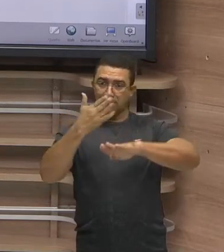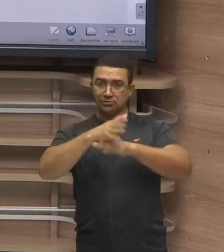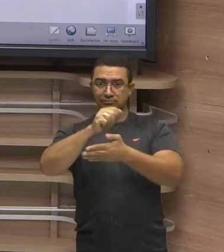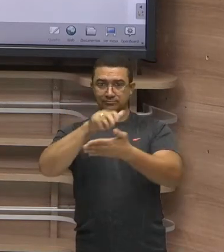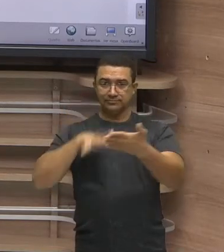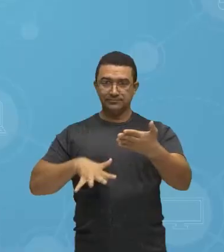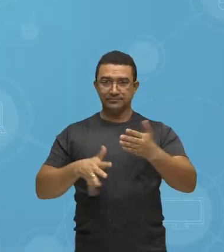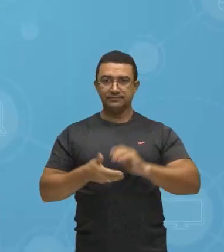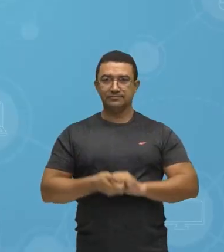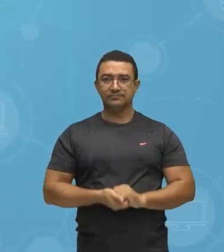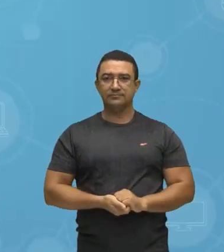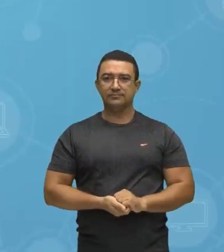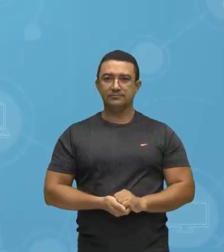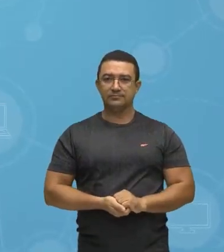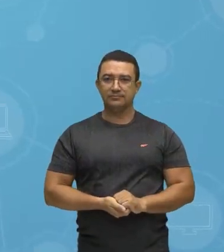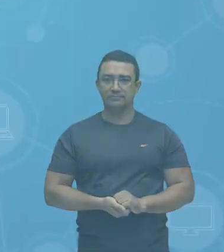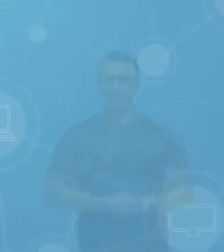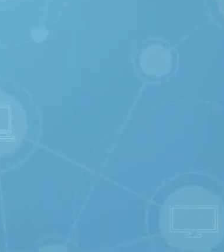dinâmica? Vamos lá.